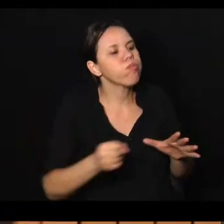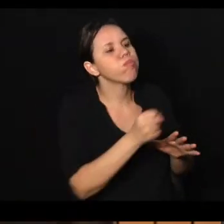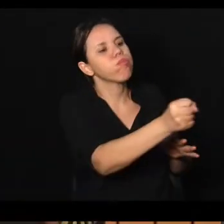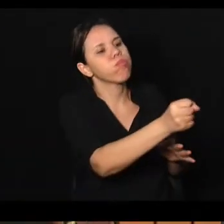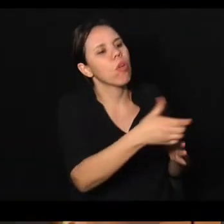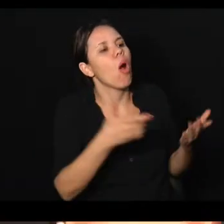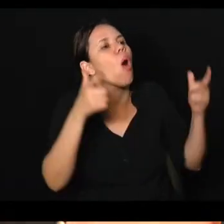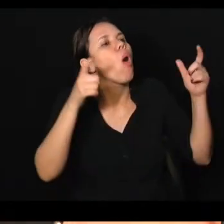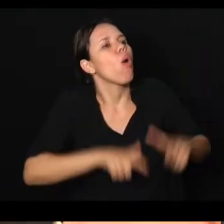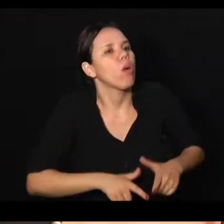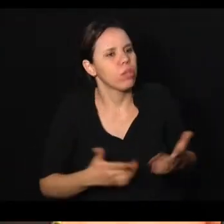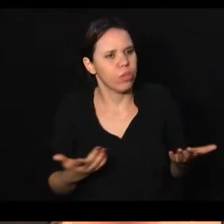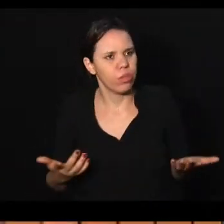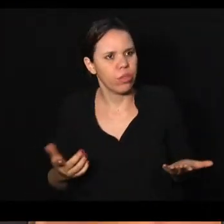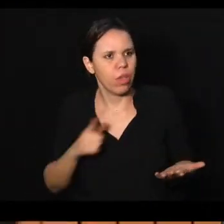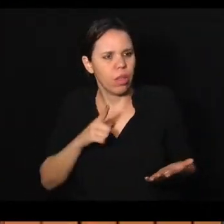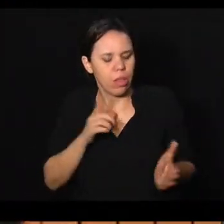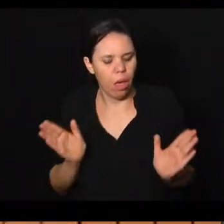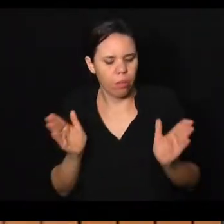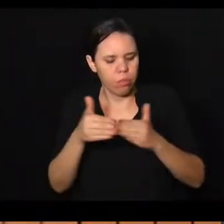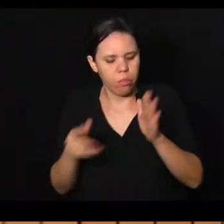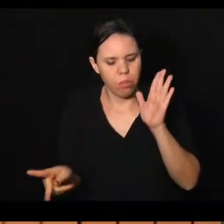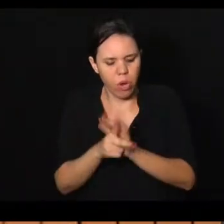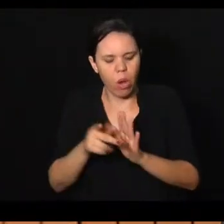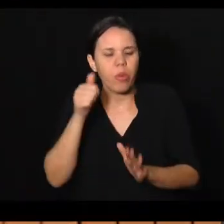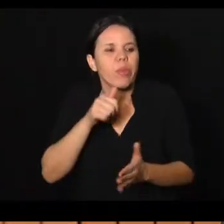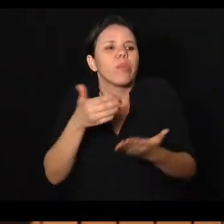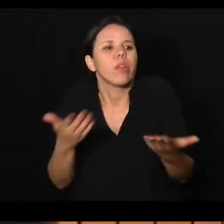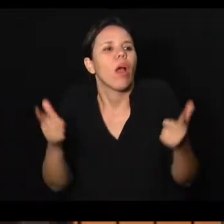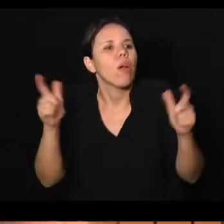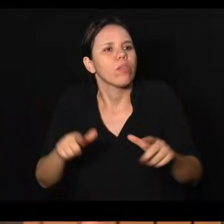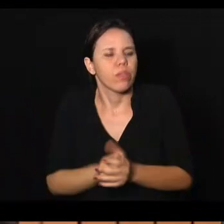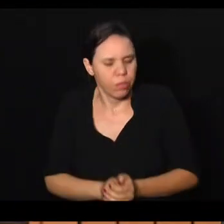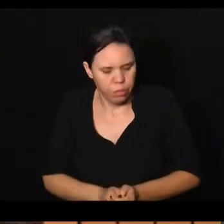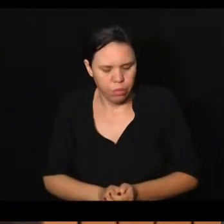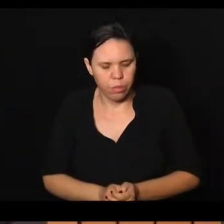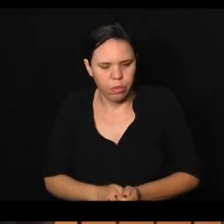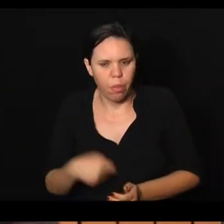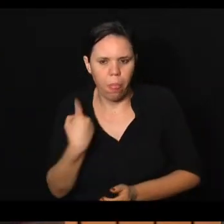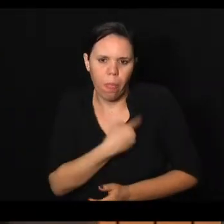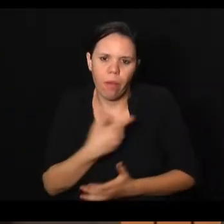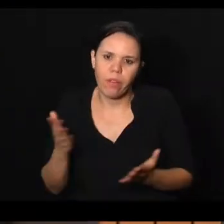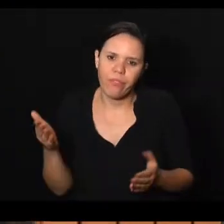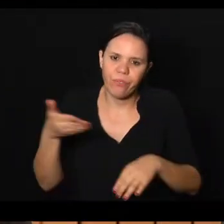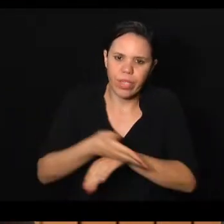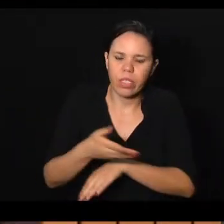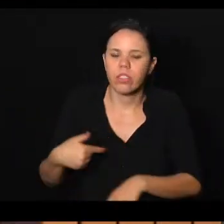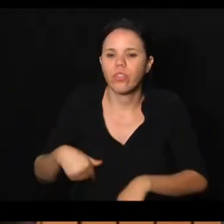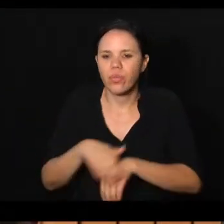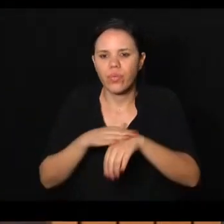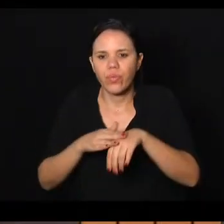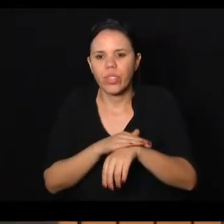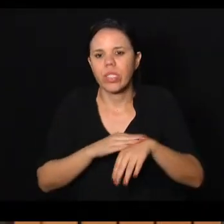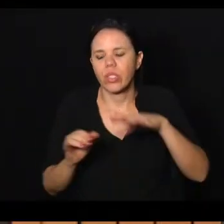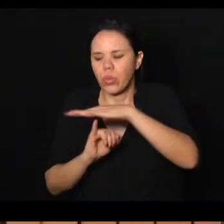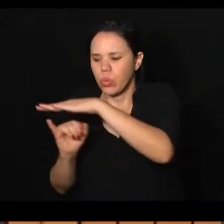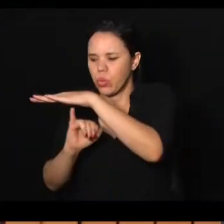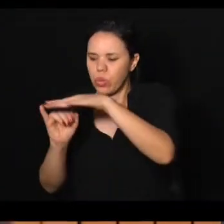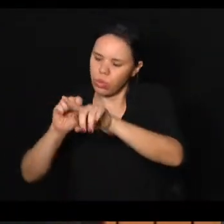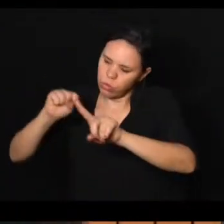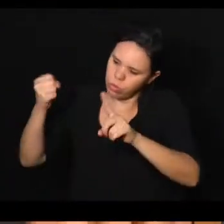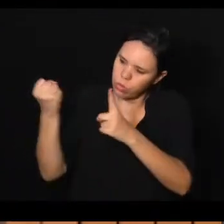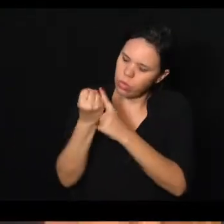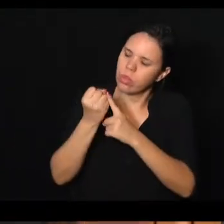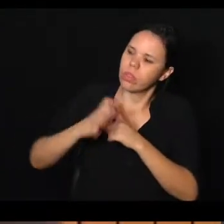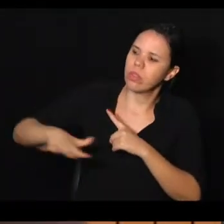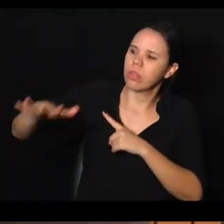Há um déficit de abrigo. Então agora a gente vem, deputados, conversar com as instituições da sociedade e dizer o seguinte: